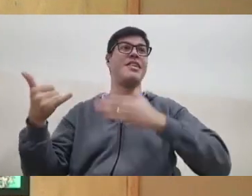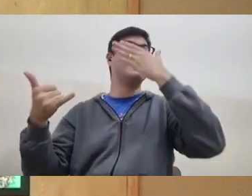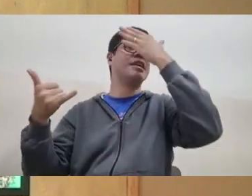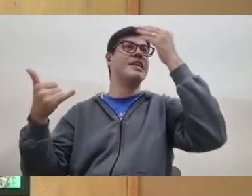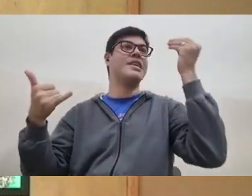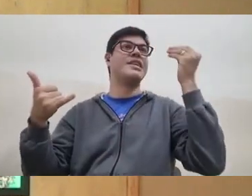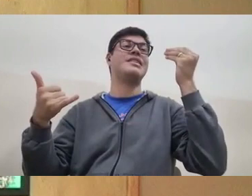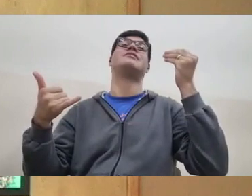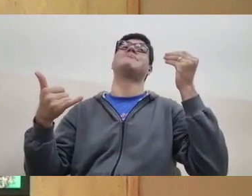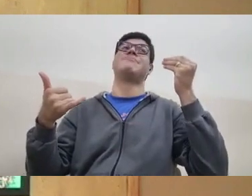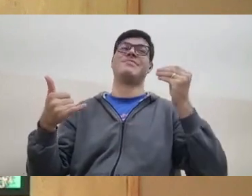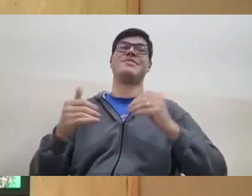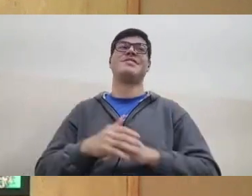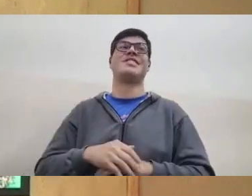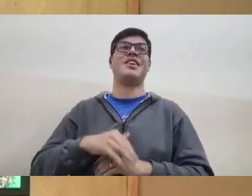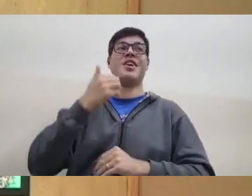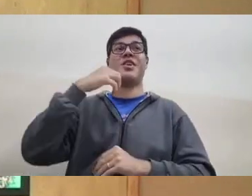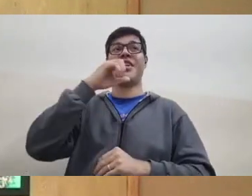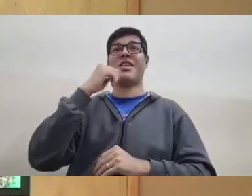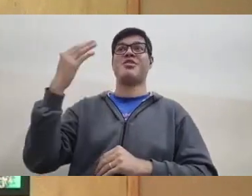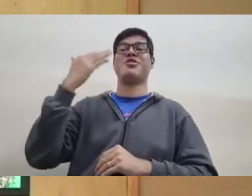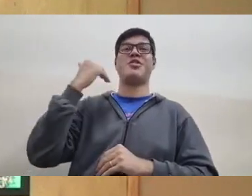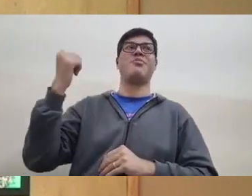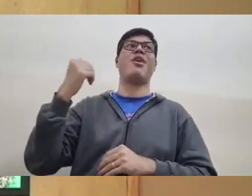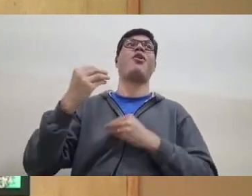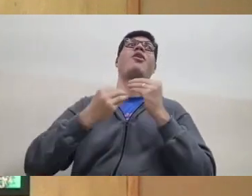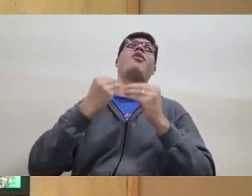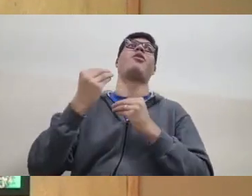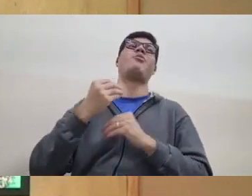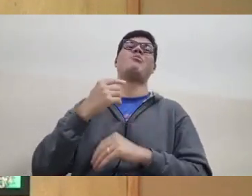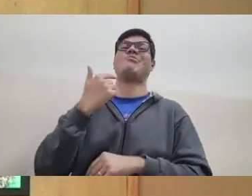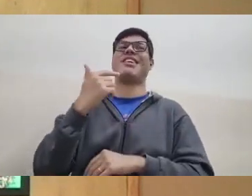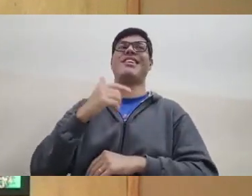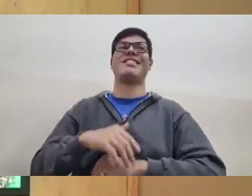Como é que chama essa mulher Angélica Angélica